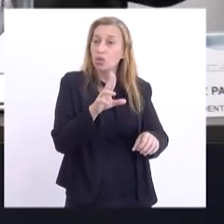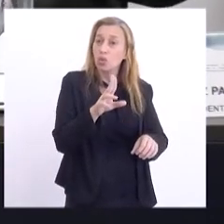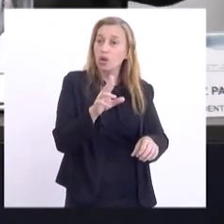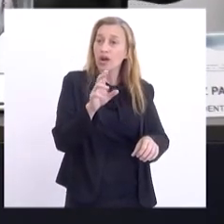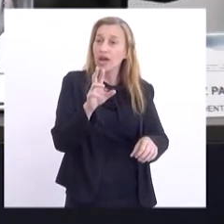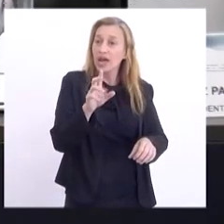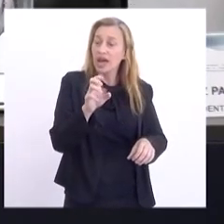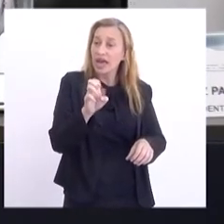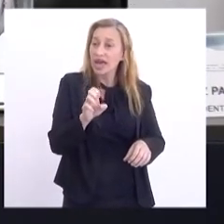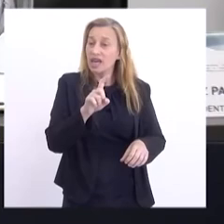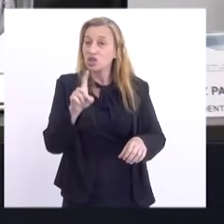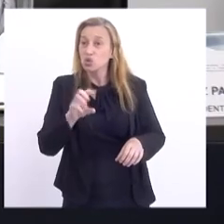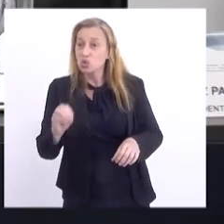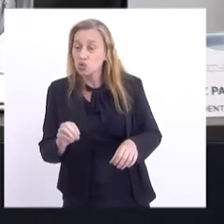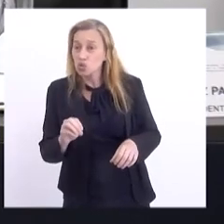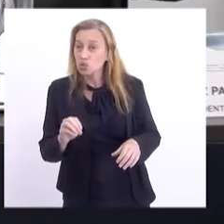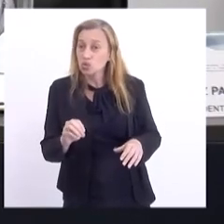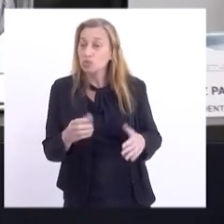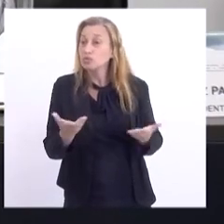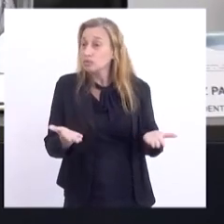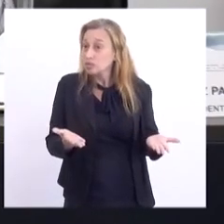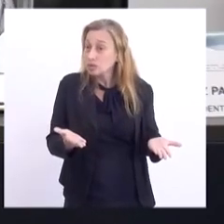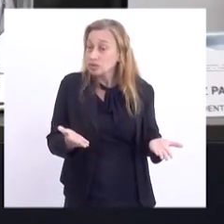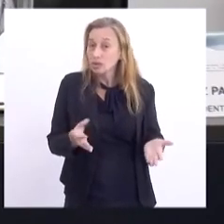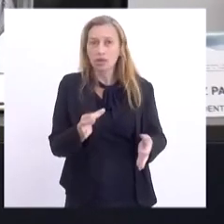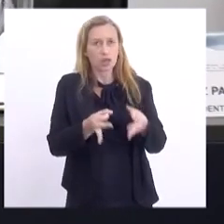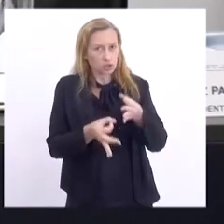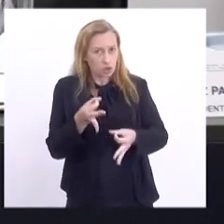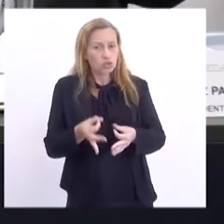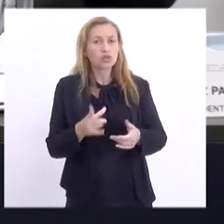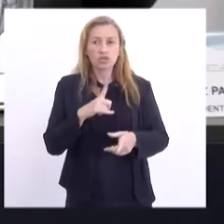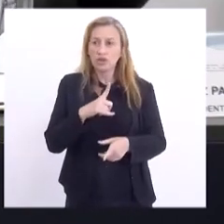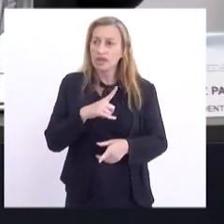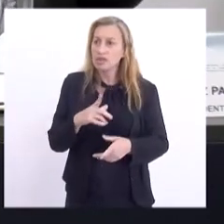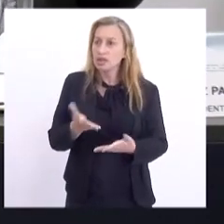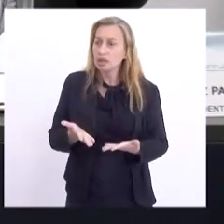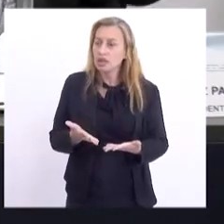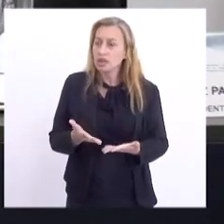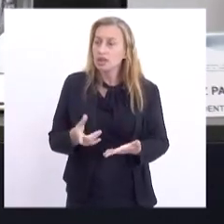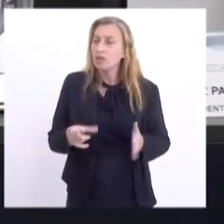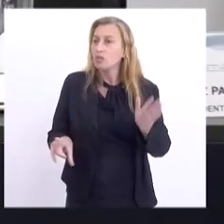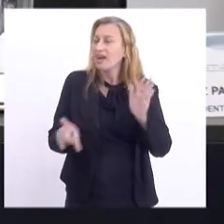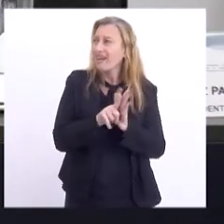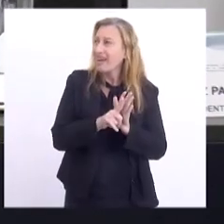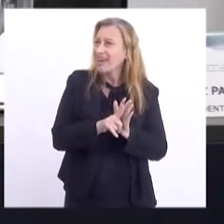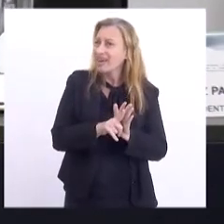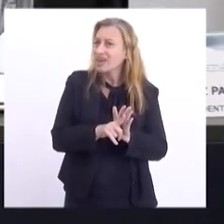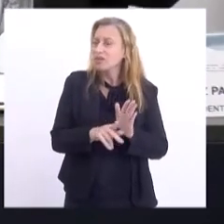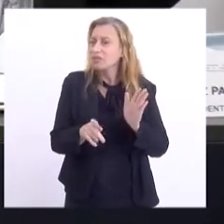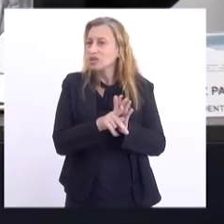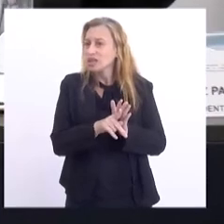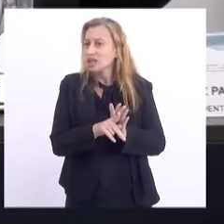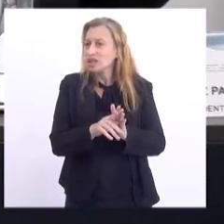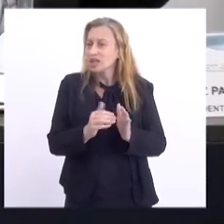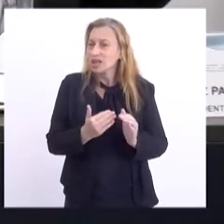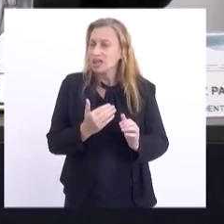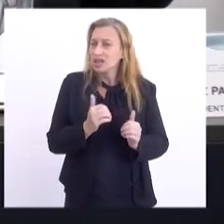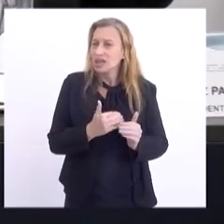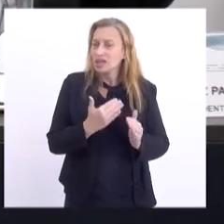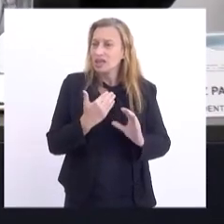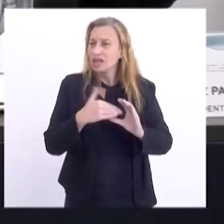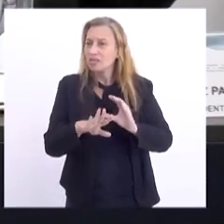Enzo e concomitante mente e ajuste que tivesse tem uma lei um projeto de lei encaminhado pelo